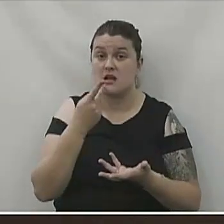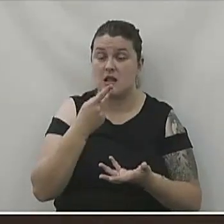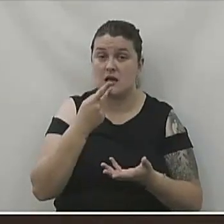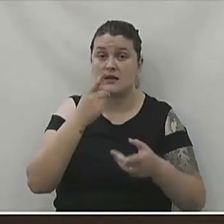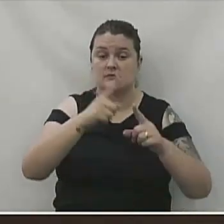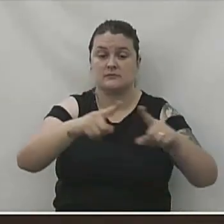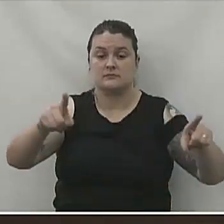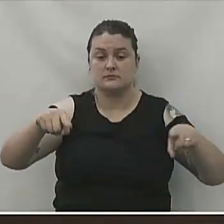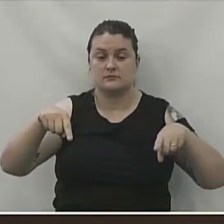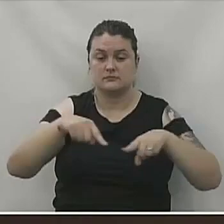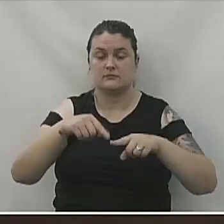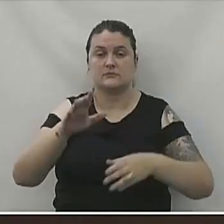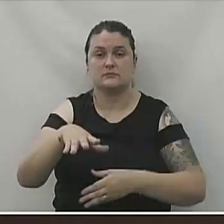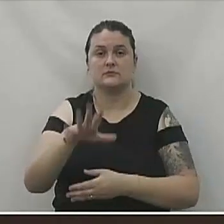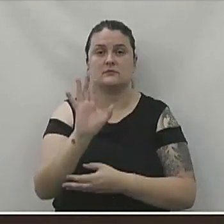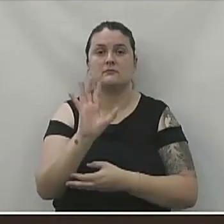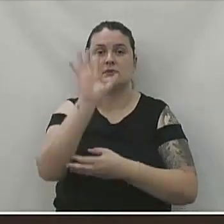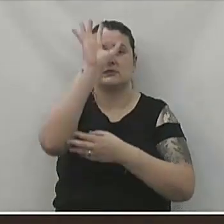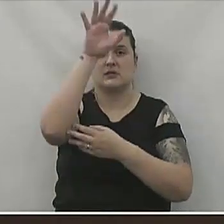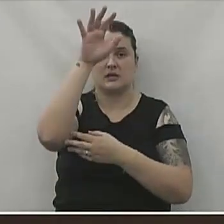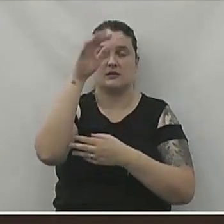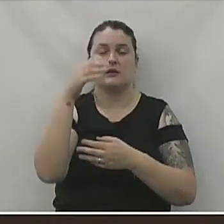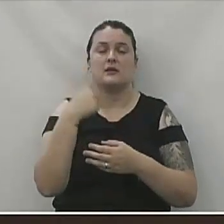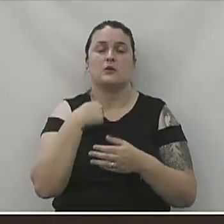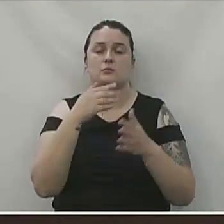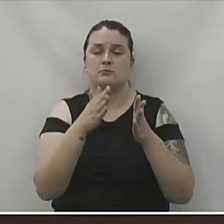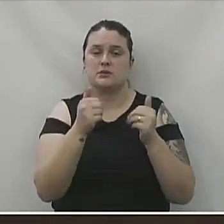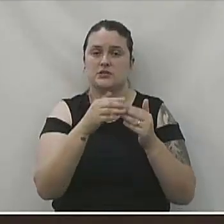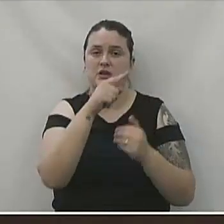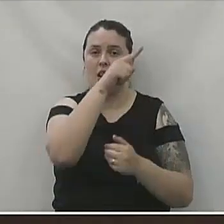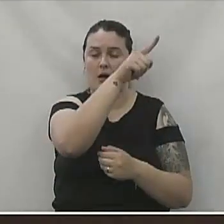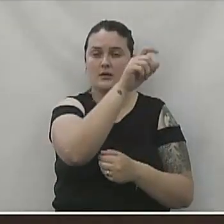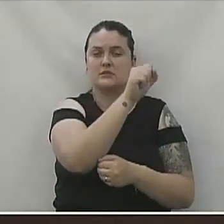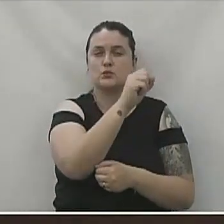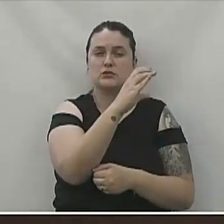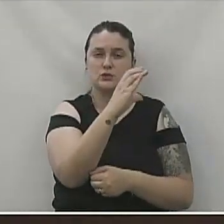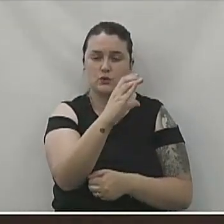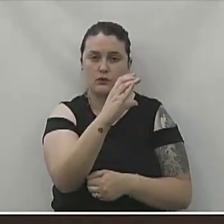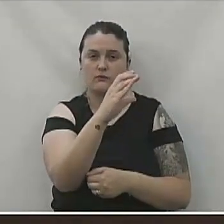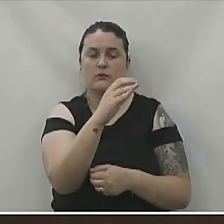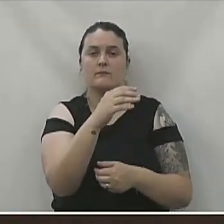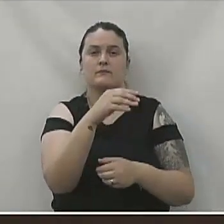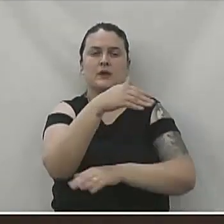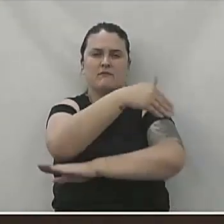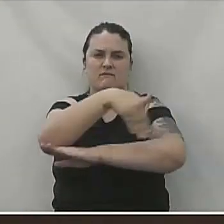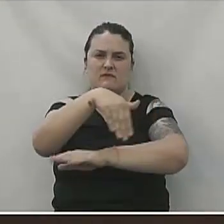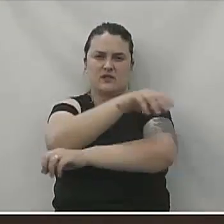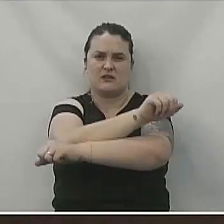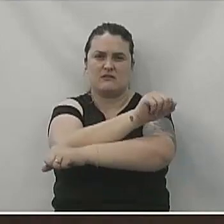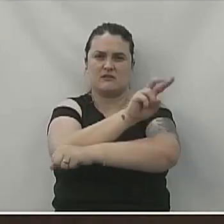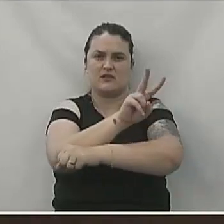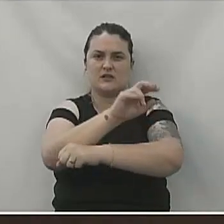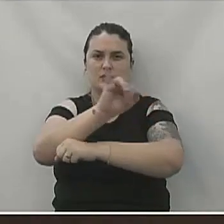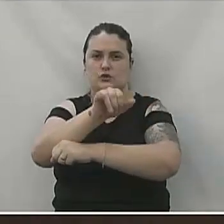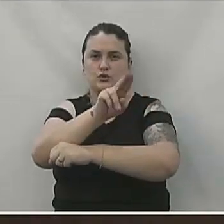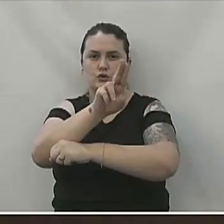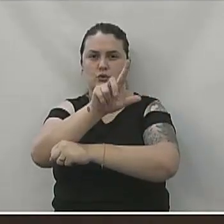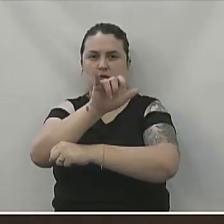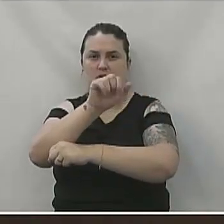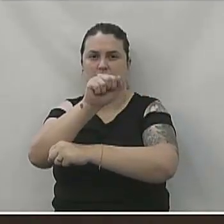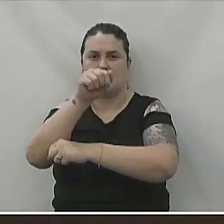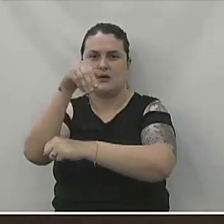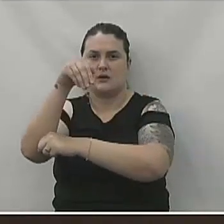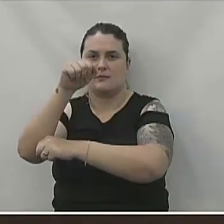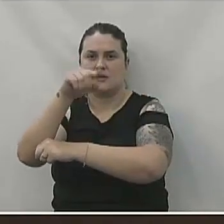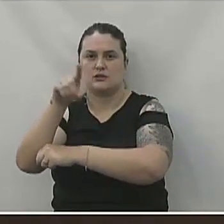da quadra de basquetebol e foi solicitado no distrito de São Cristóvão ali na Avenida Júlia Amazonas